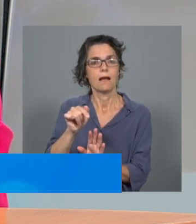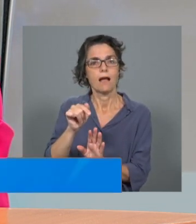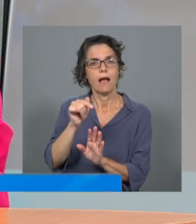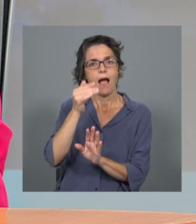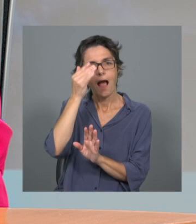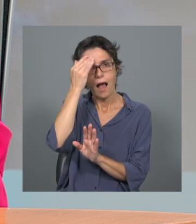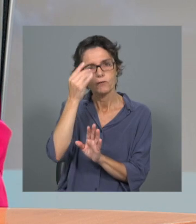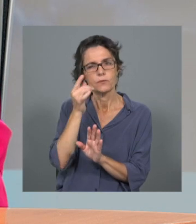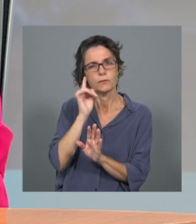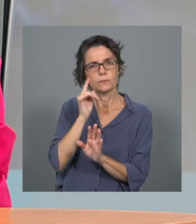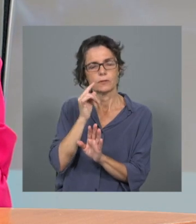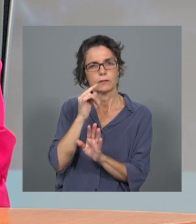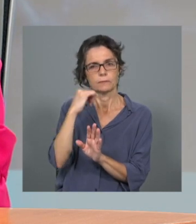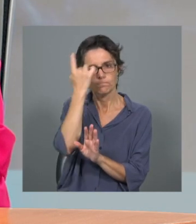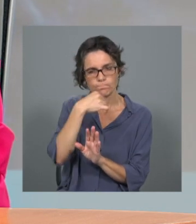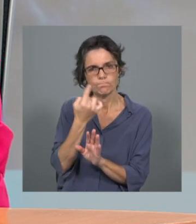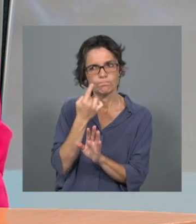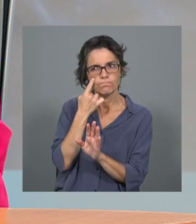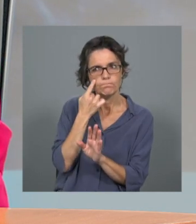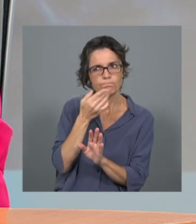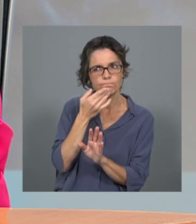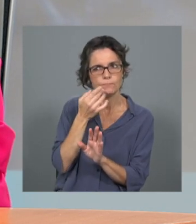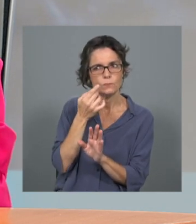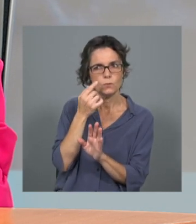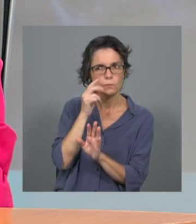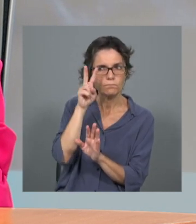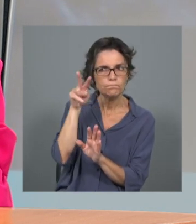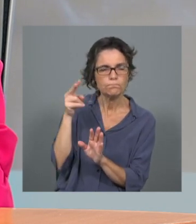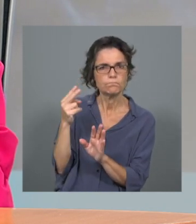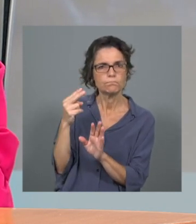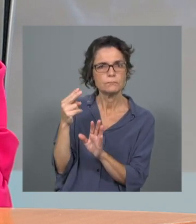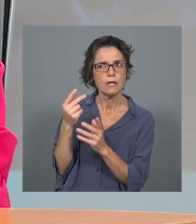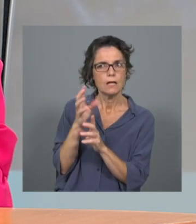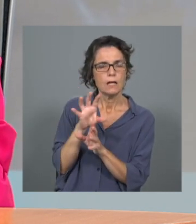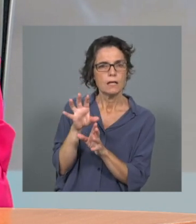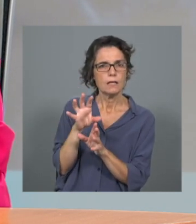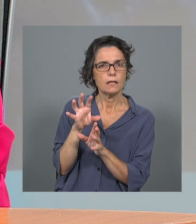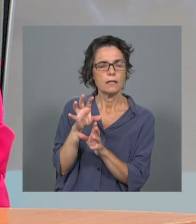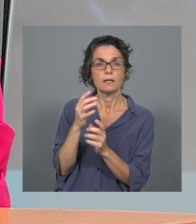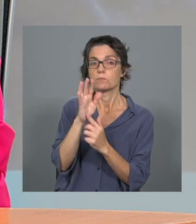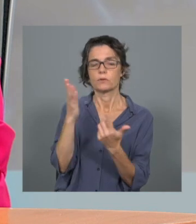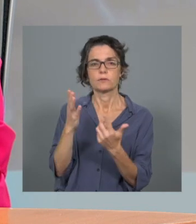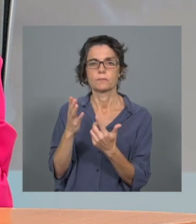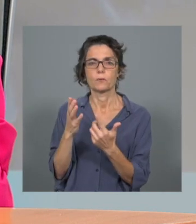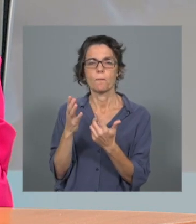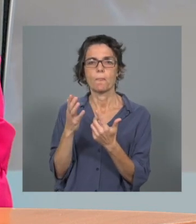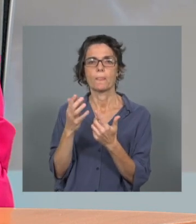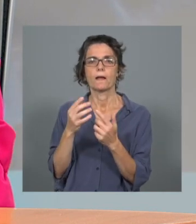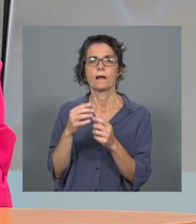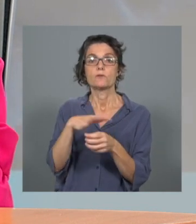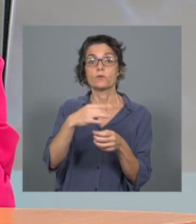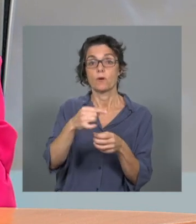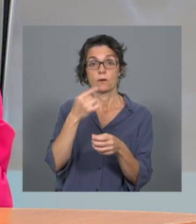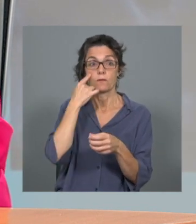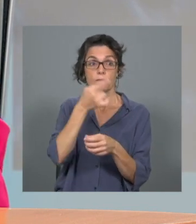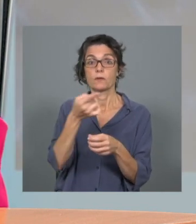o voto pessoal, o conhecimento que se tem das pessoas, e também assim se explica que, por exemplo, haja situações como